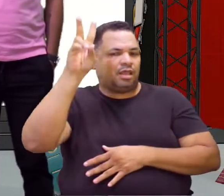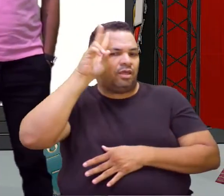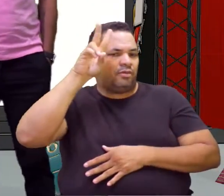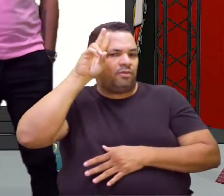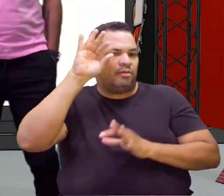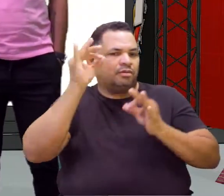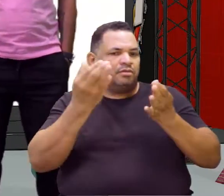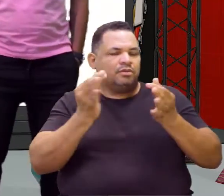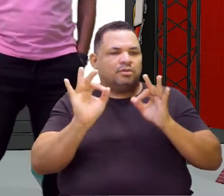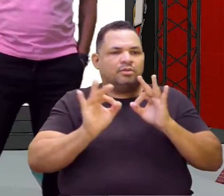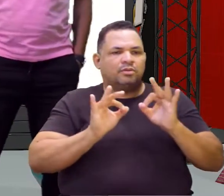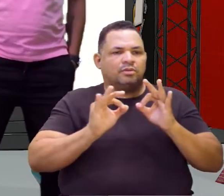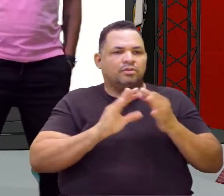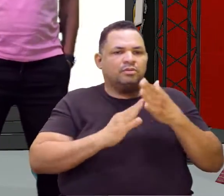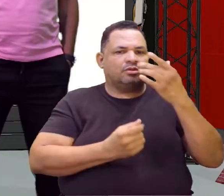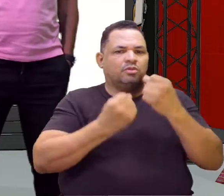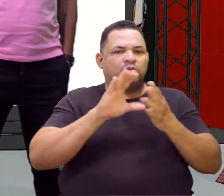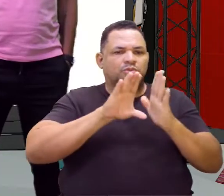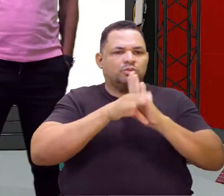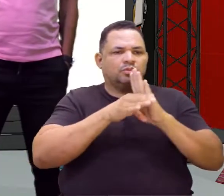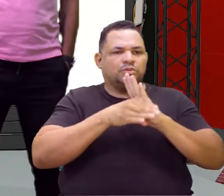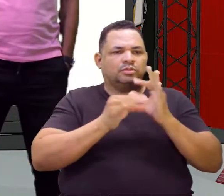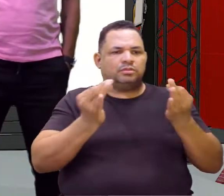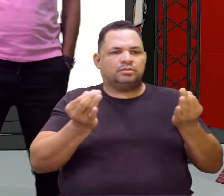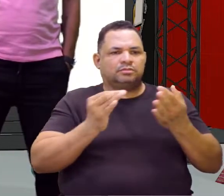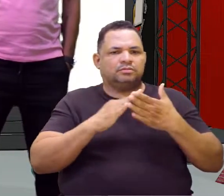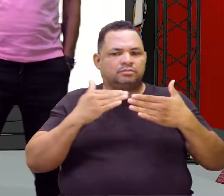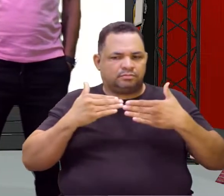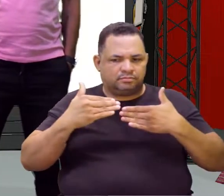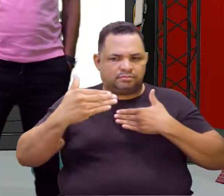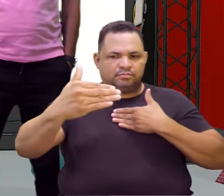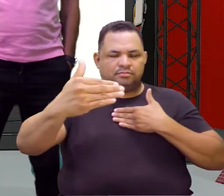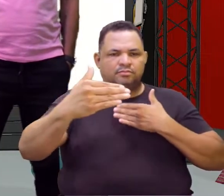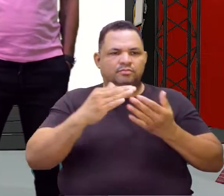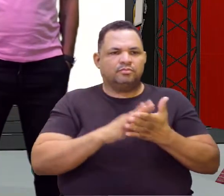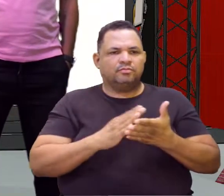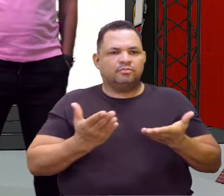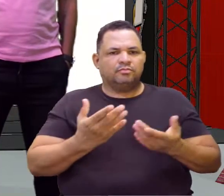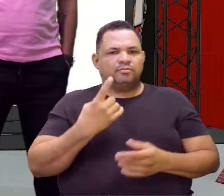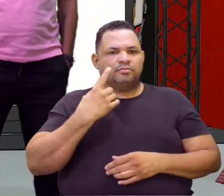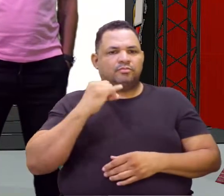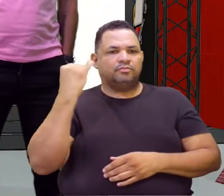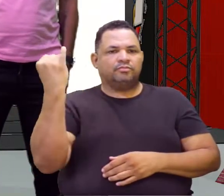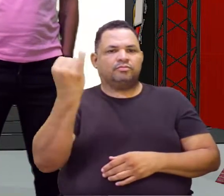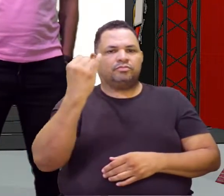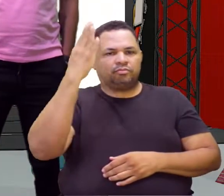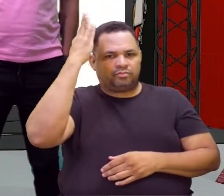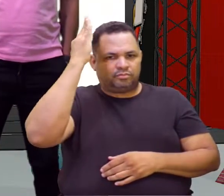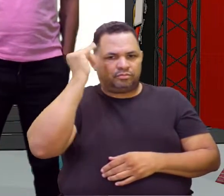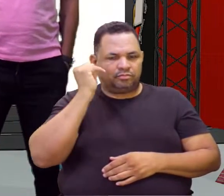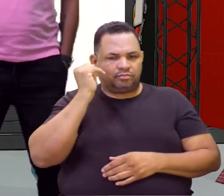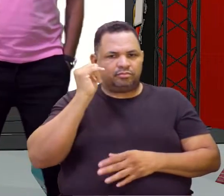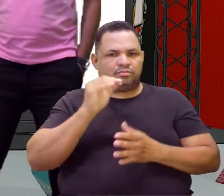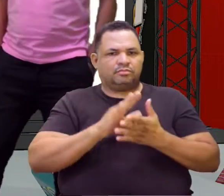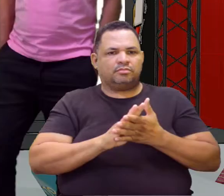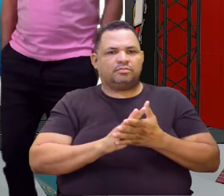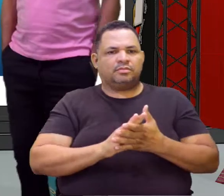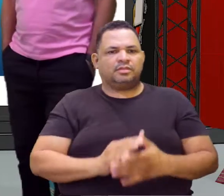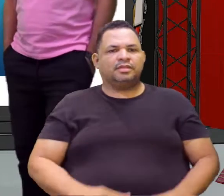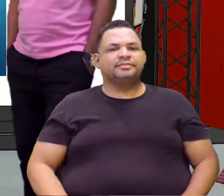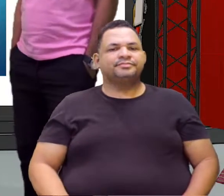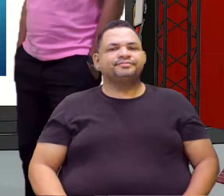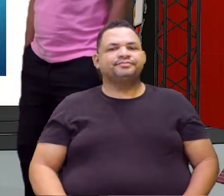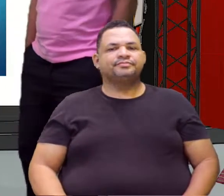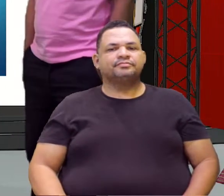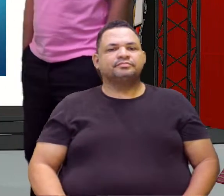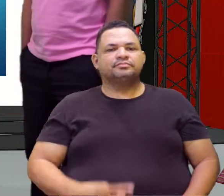recordando, né? Lembrando alguns tópicos e já avançando, tá? Então olha lá, é importante saber, tá? Que a gente pode até ficar aqui com vocês